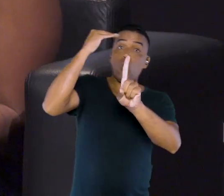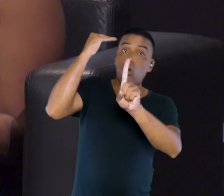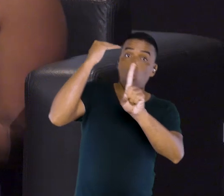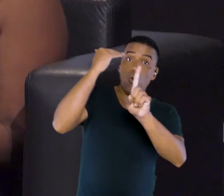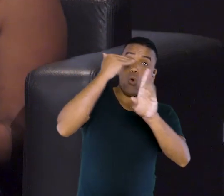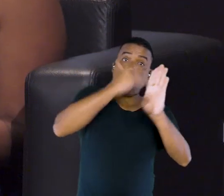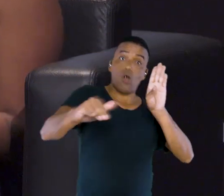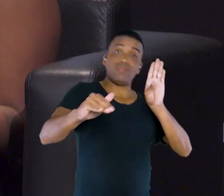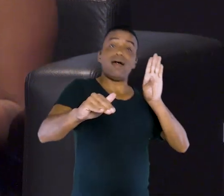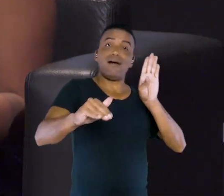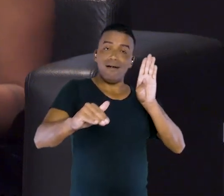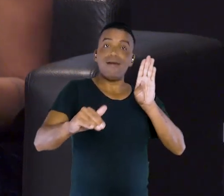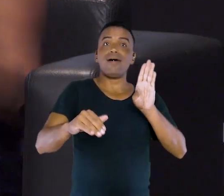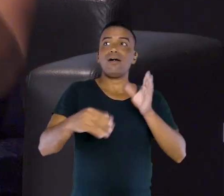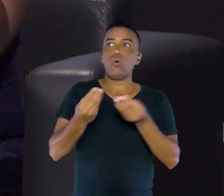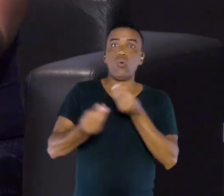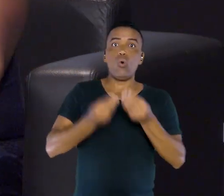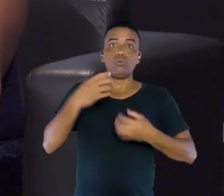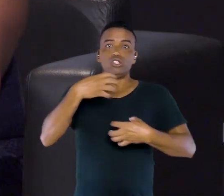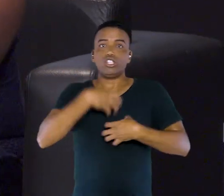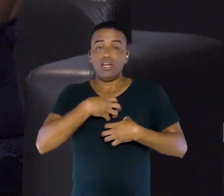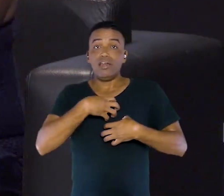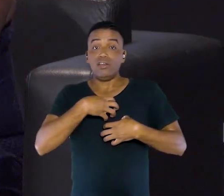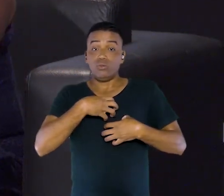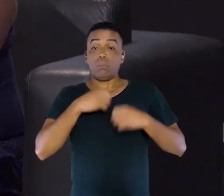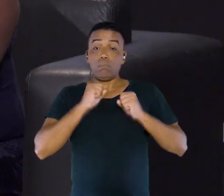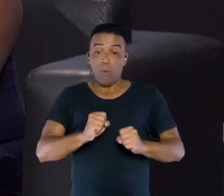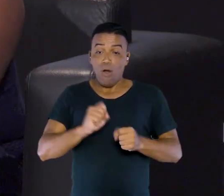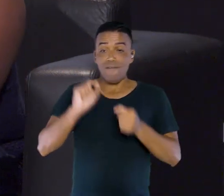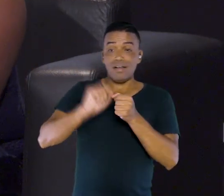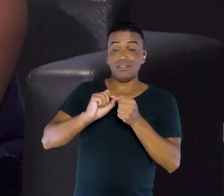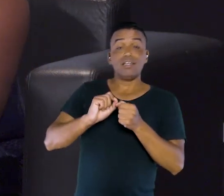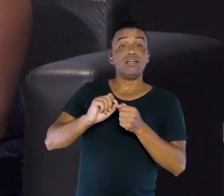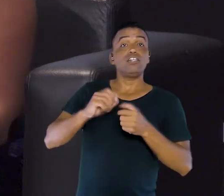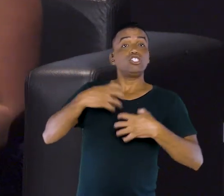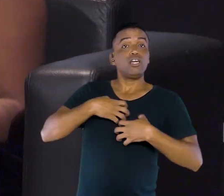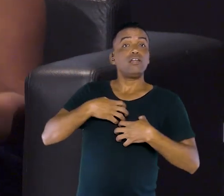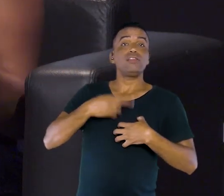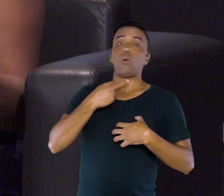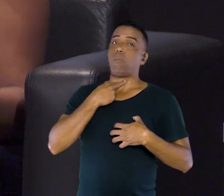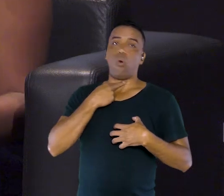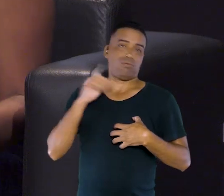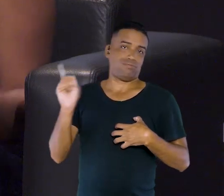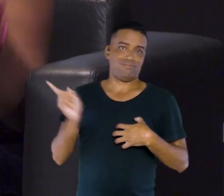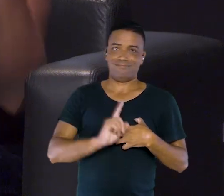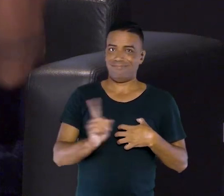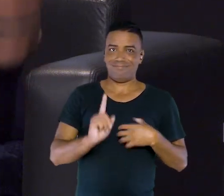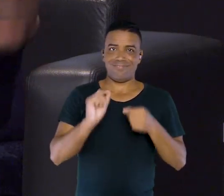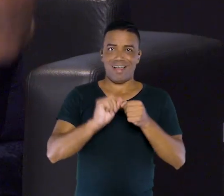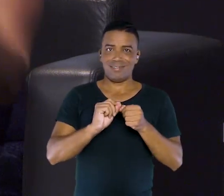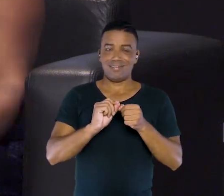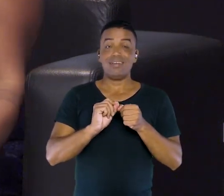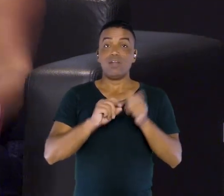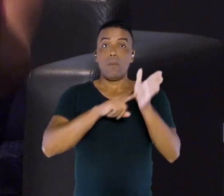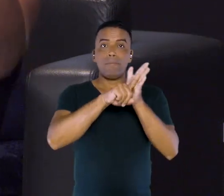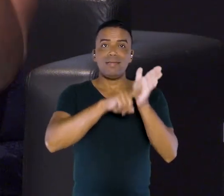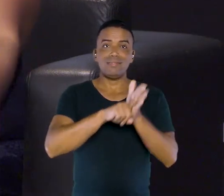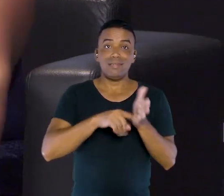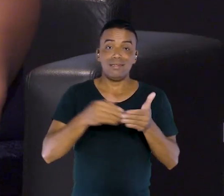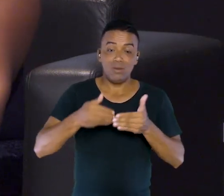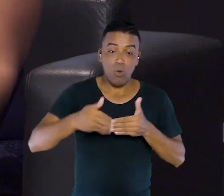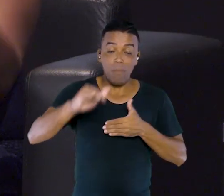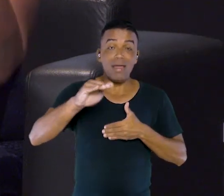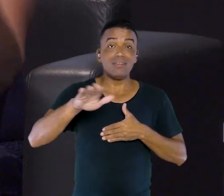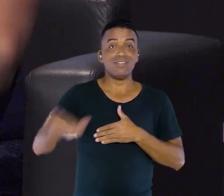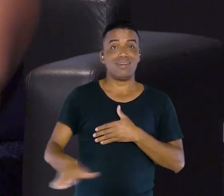forma, cortar dessa forma, o que você deve e não fazer na roça. Então, praticamente, a sua pesquisa